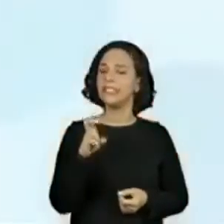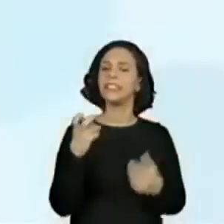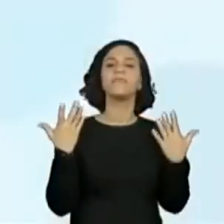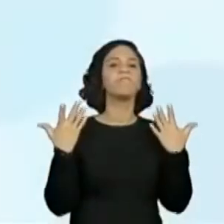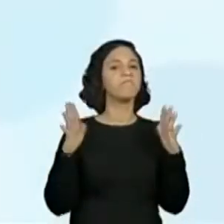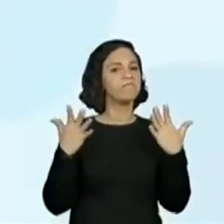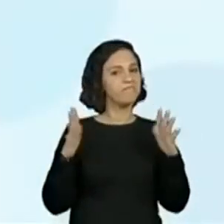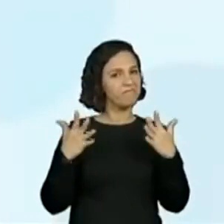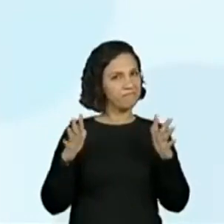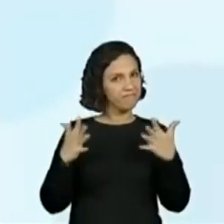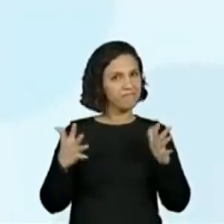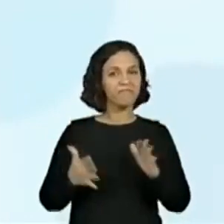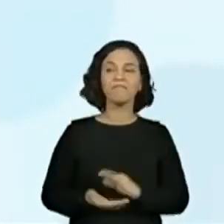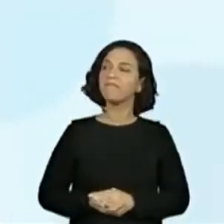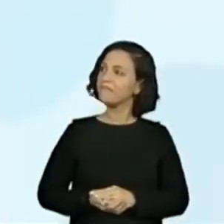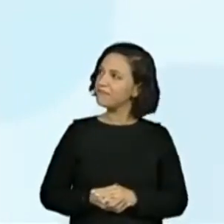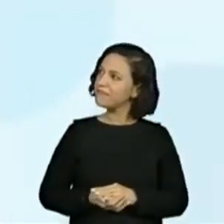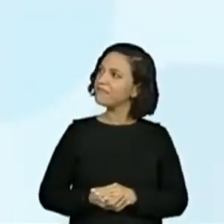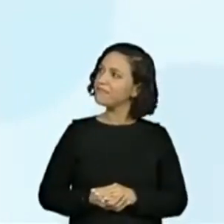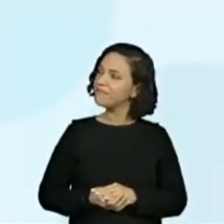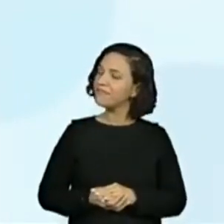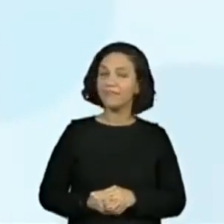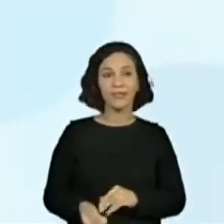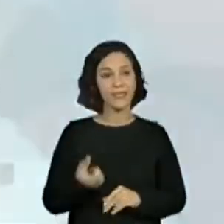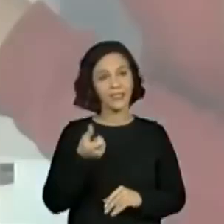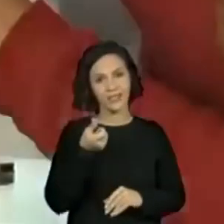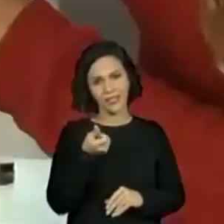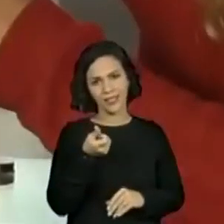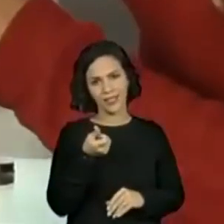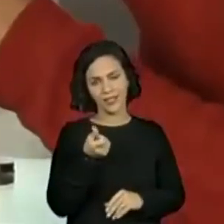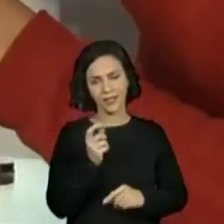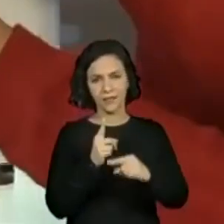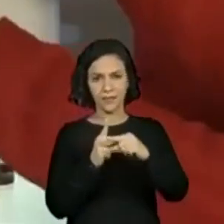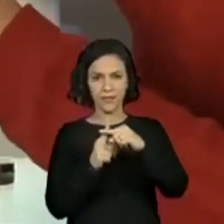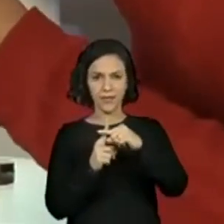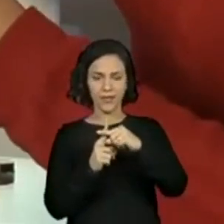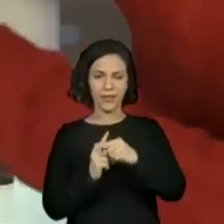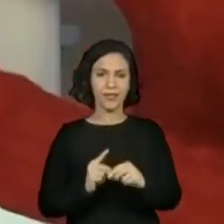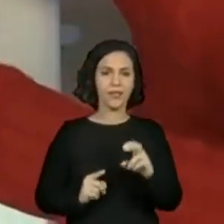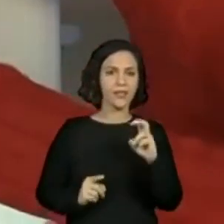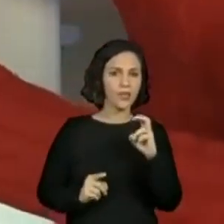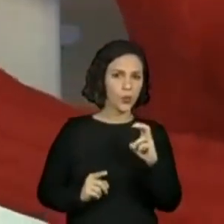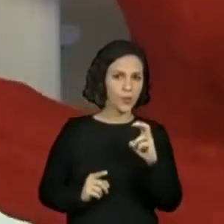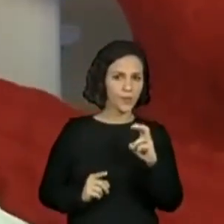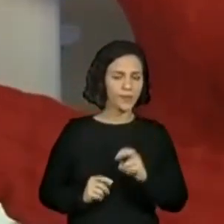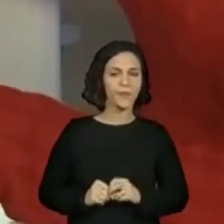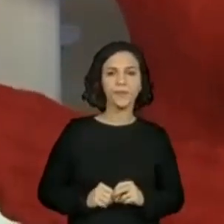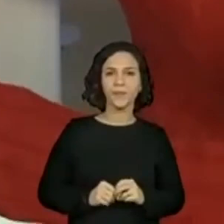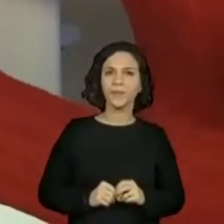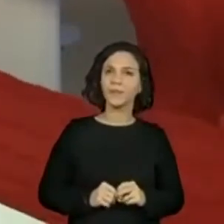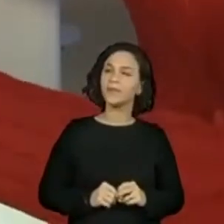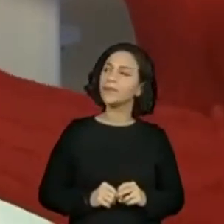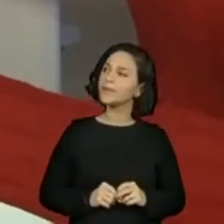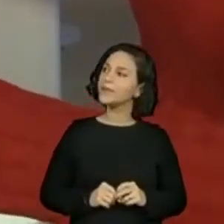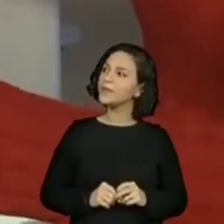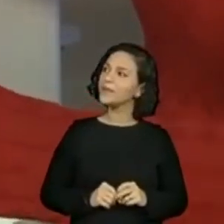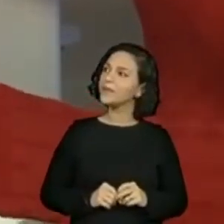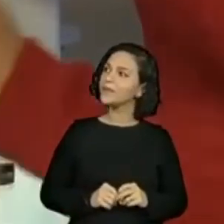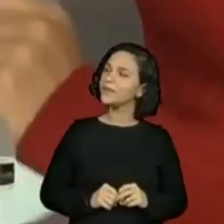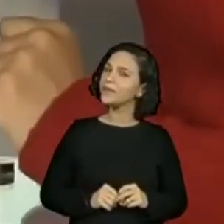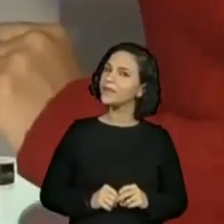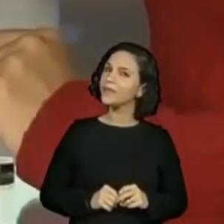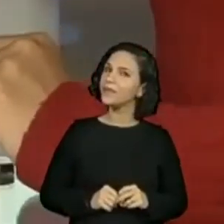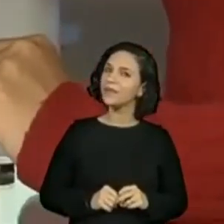15, isso mesmo. 6 mais 5 agora, Pro. Tá, 6 mais